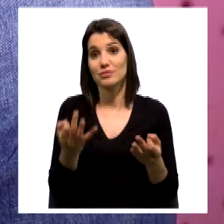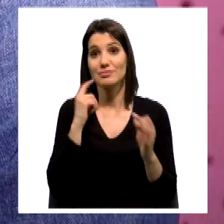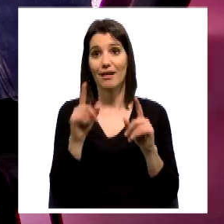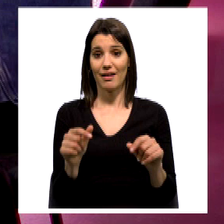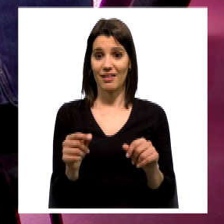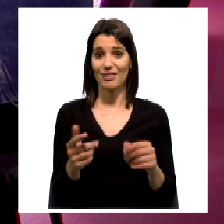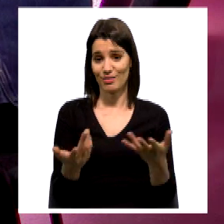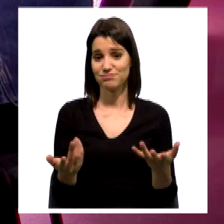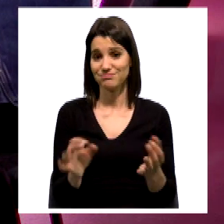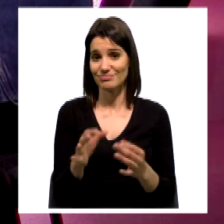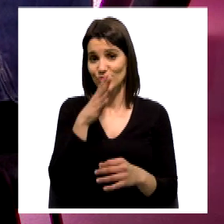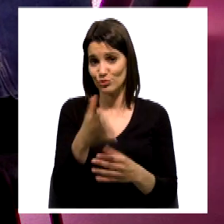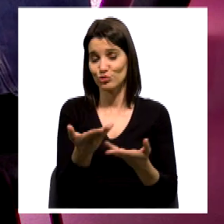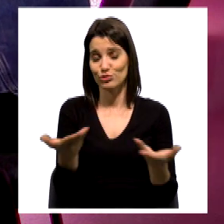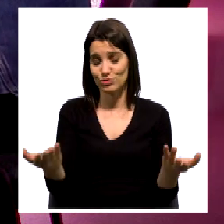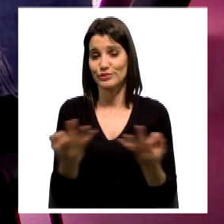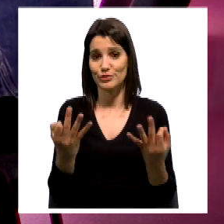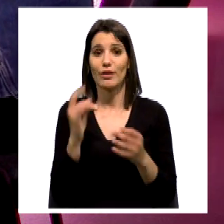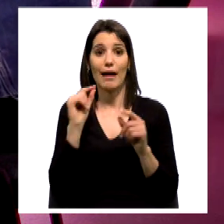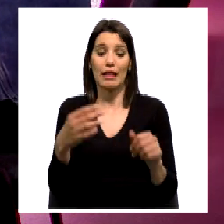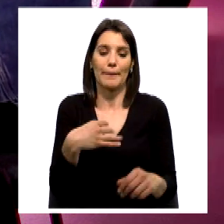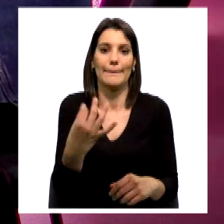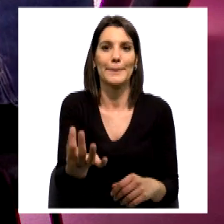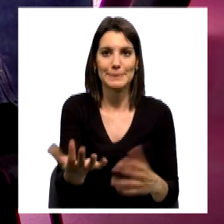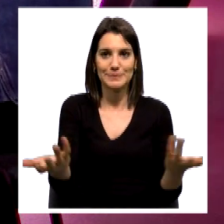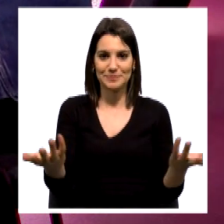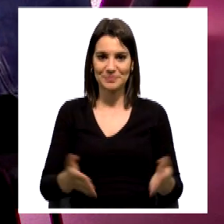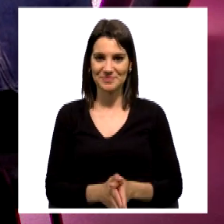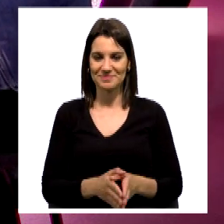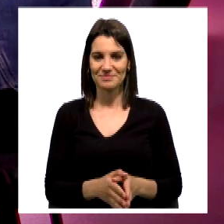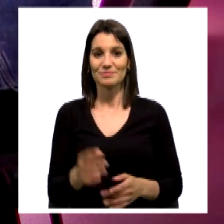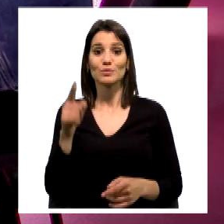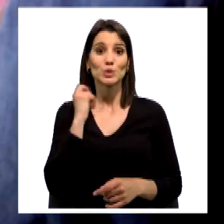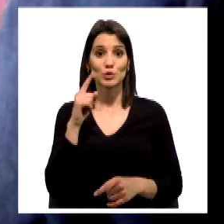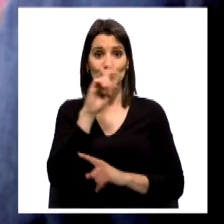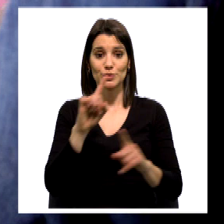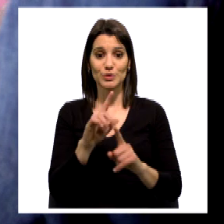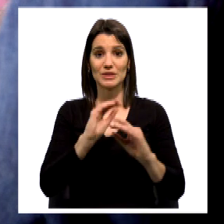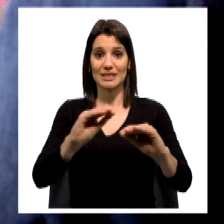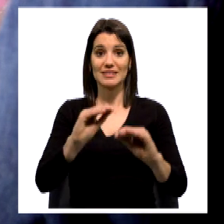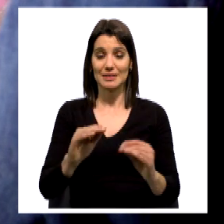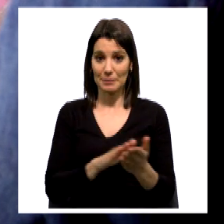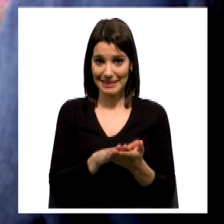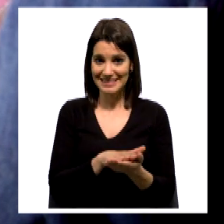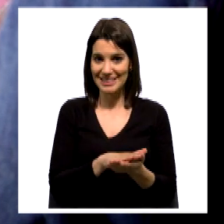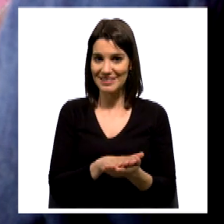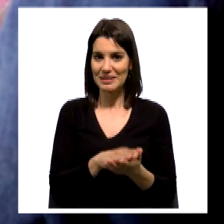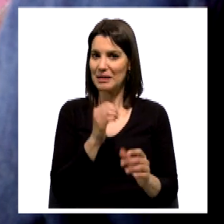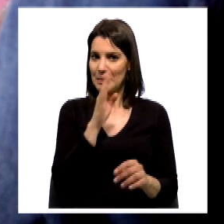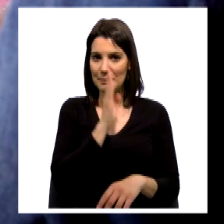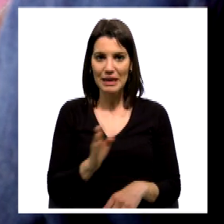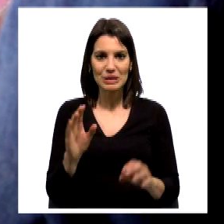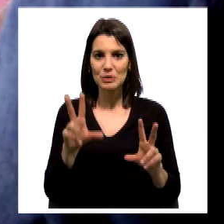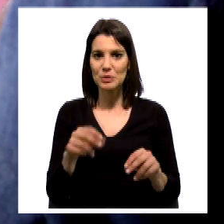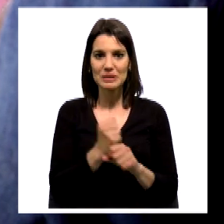Mas foi a rádio, como falámos há pouco, foi a rádio que me veio buscar. Tu tens o curso de professor do ensino básico.